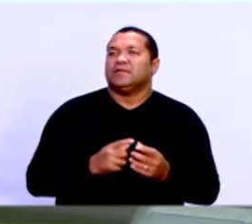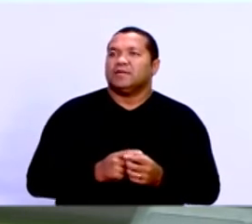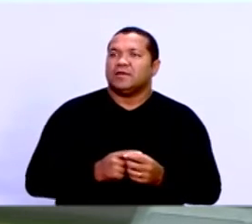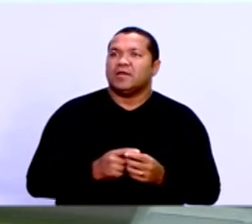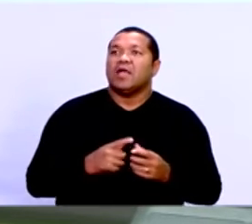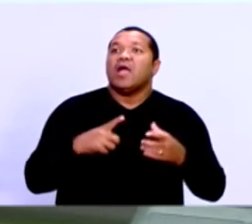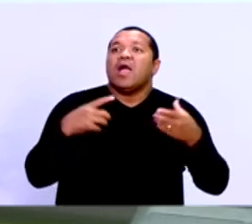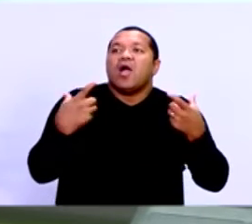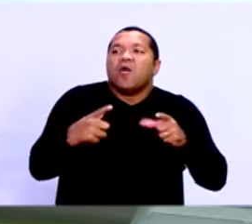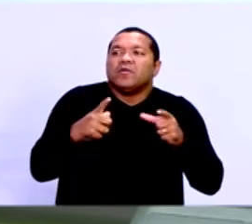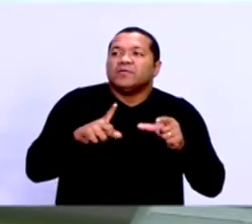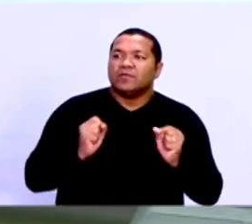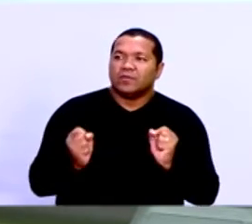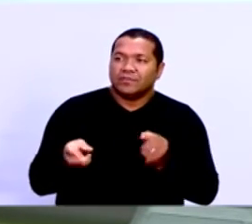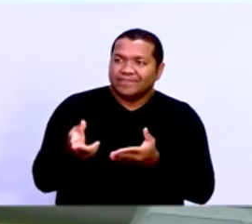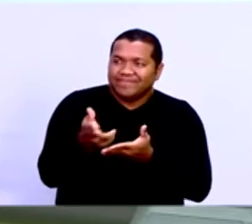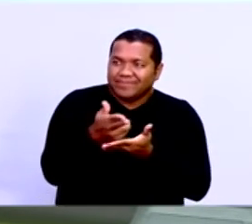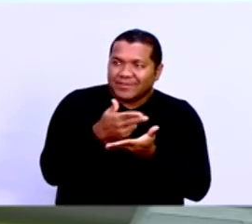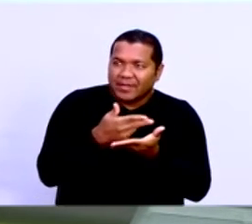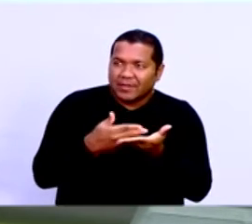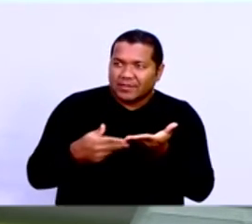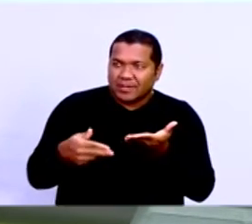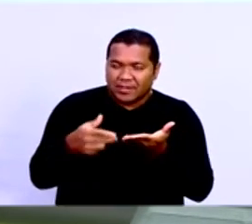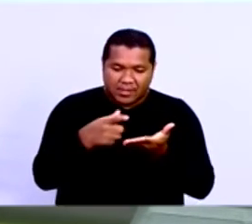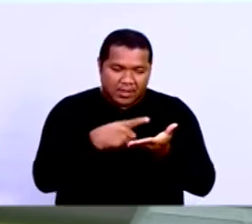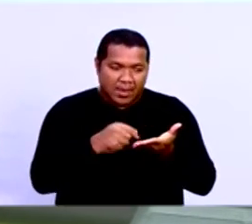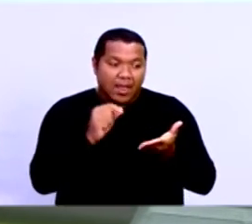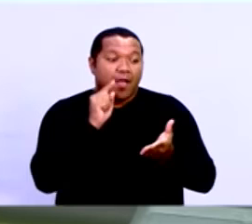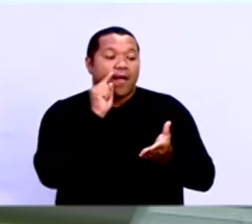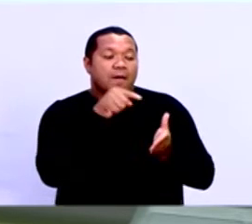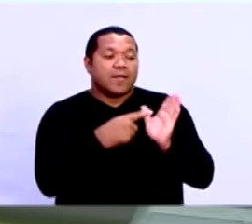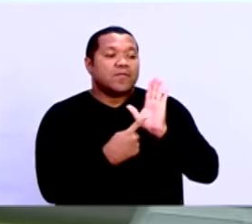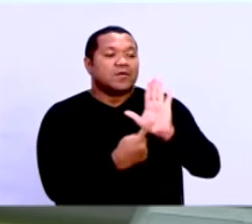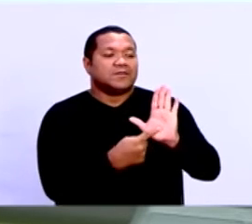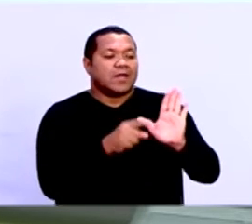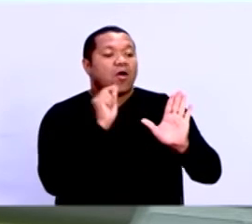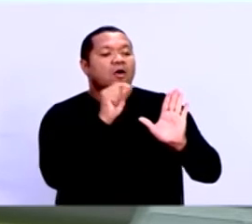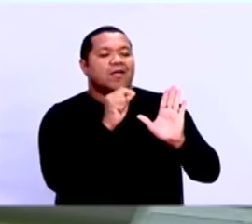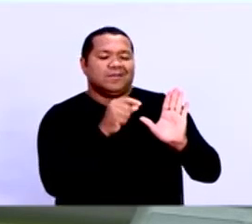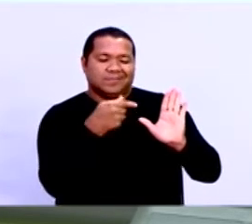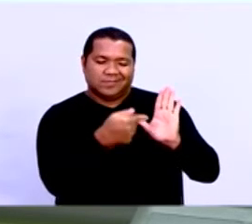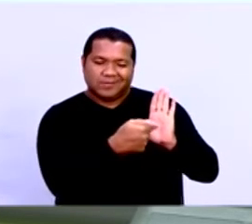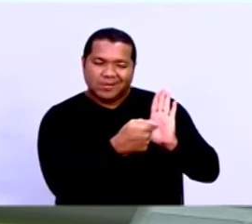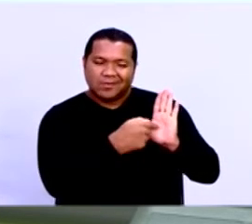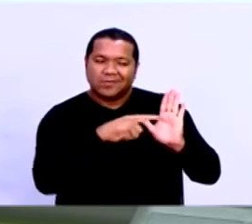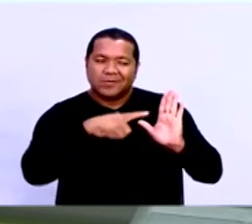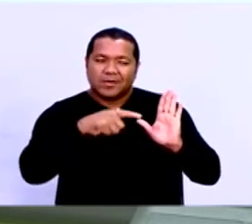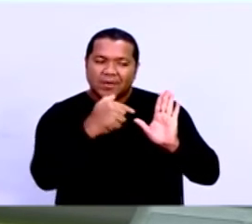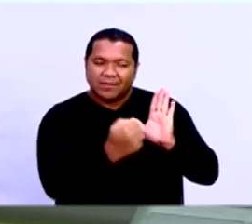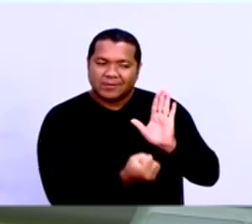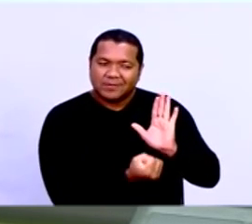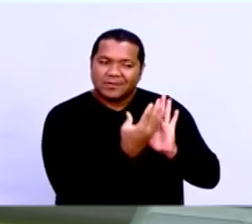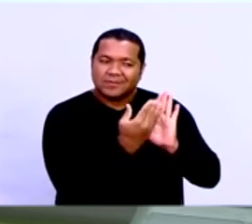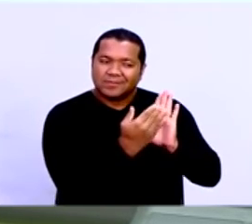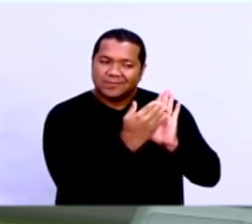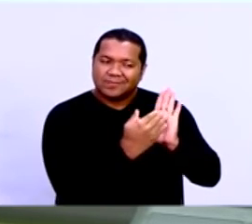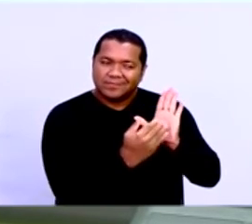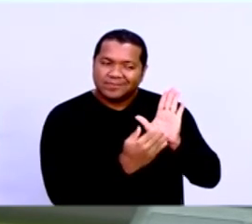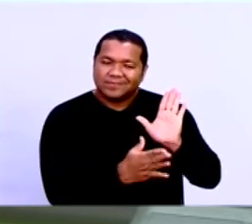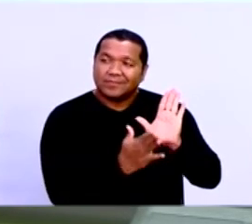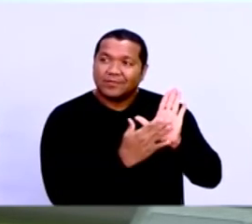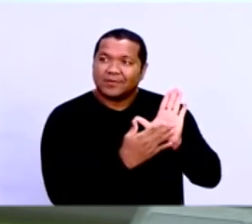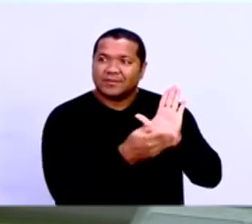desenhar para o meu cliente o que que vai ser o produto dele final como você desenvolvido o software